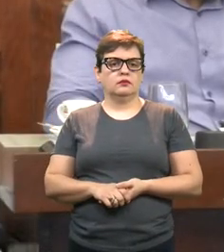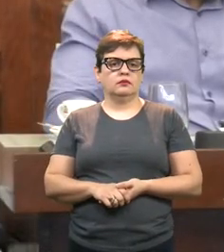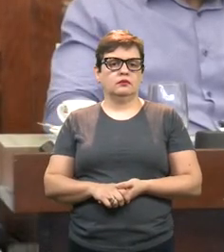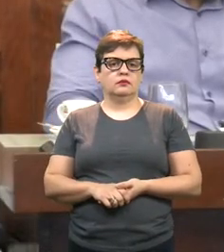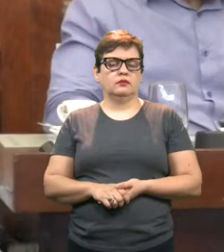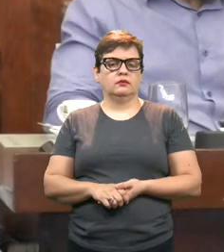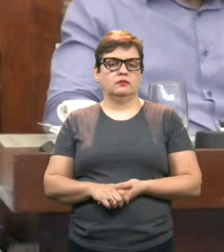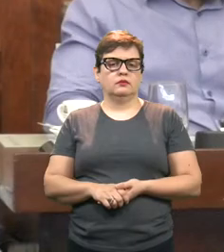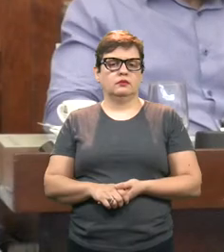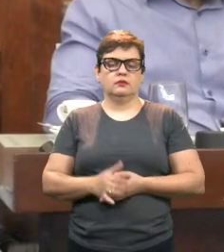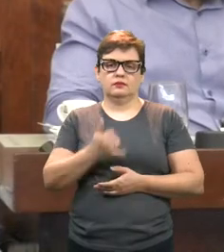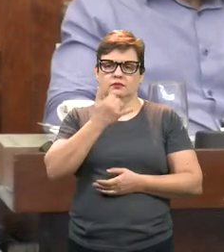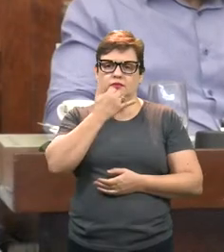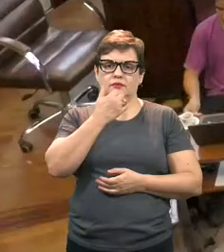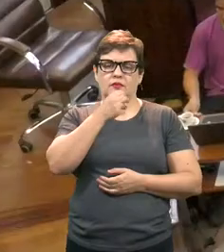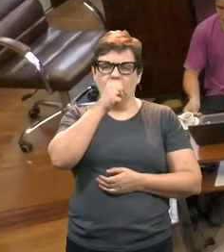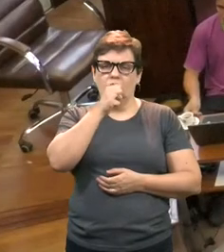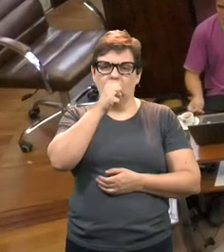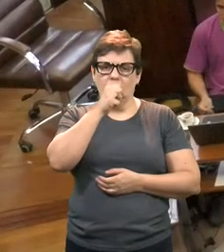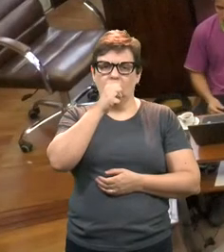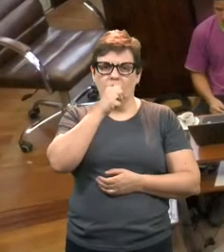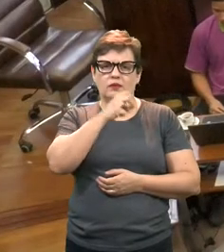Desculpa.